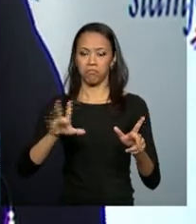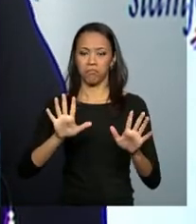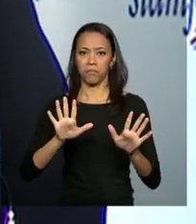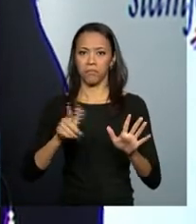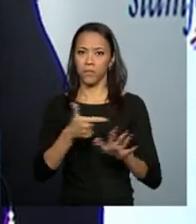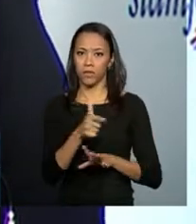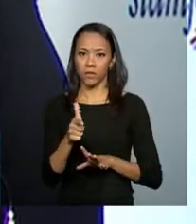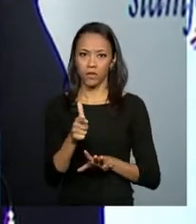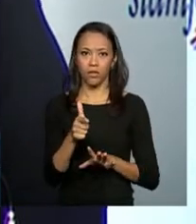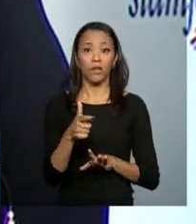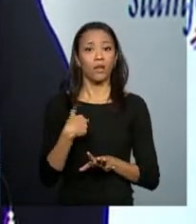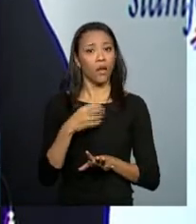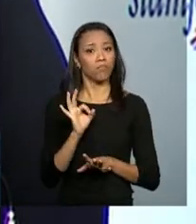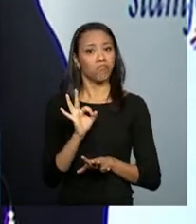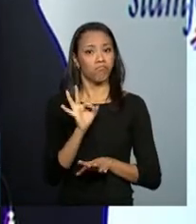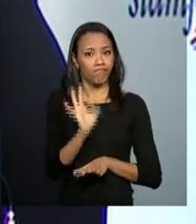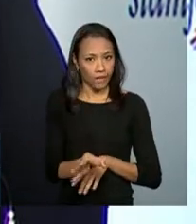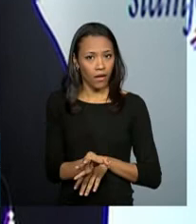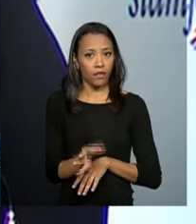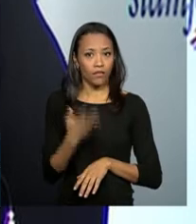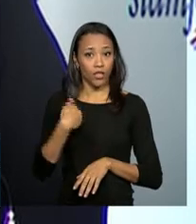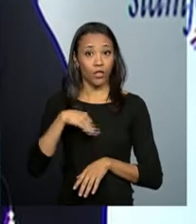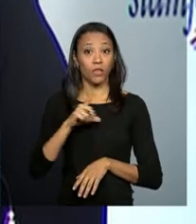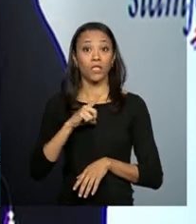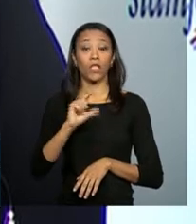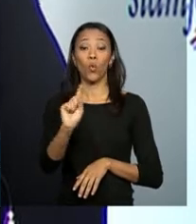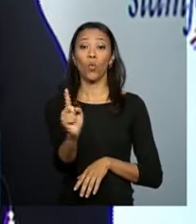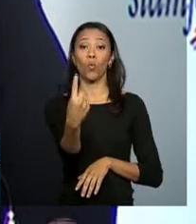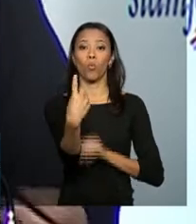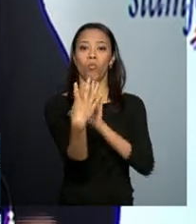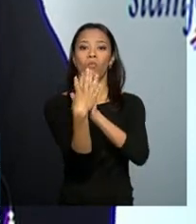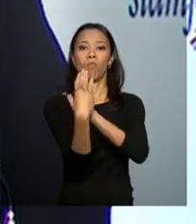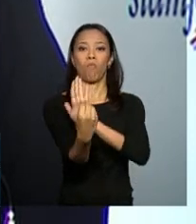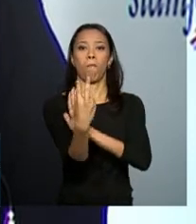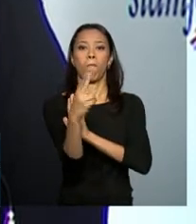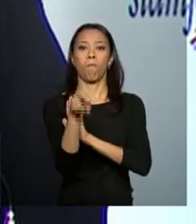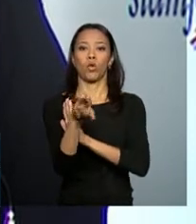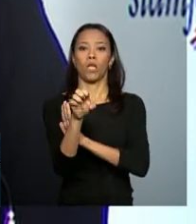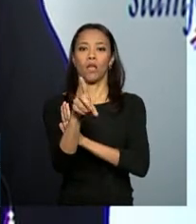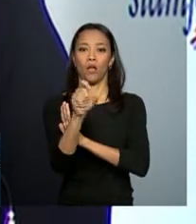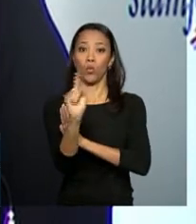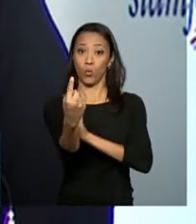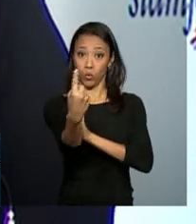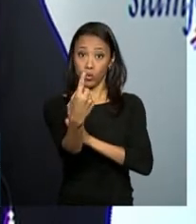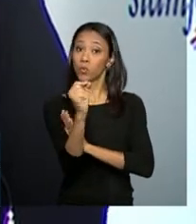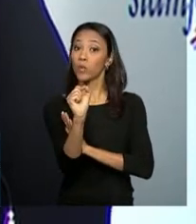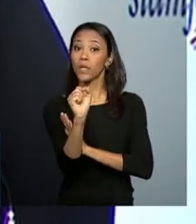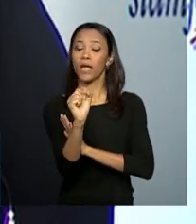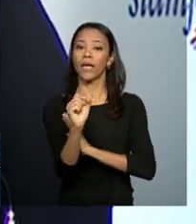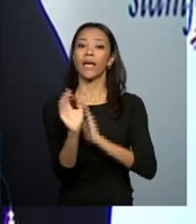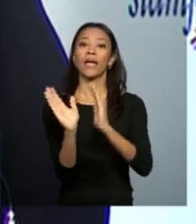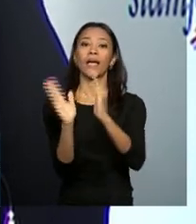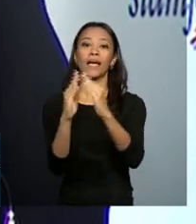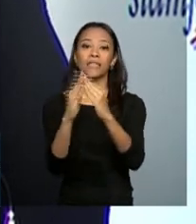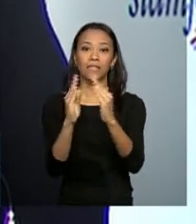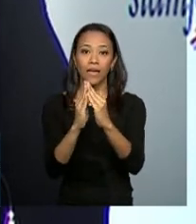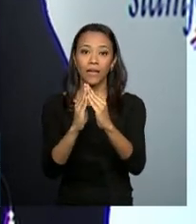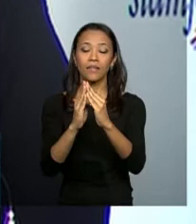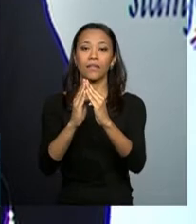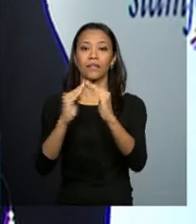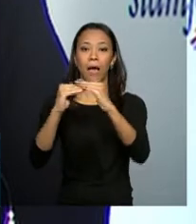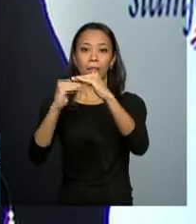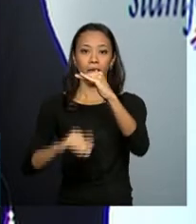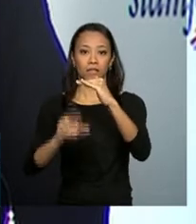distinção. E é correto que a gente tenha um modelo único, ou seja, as chamadas moradias sub-50 para